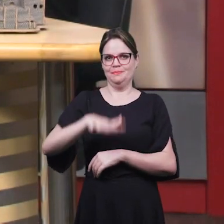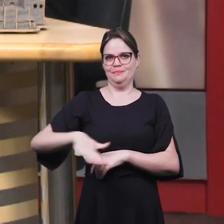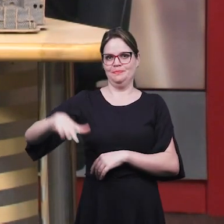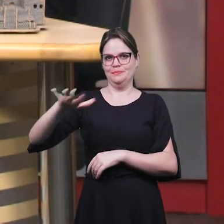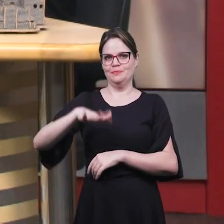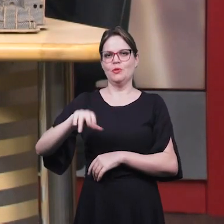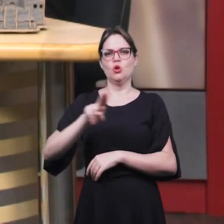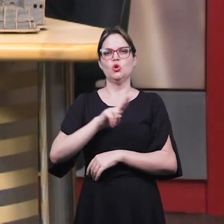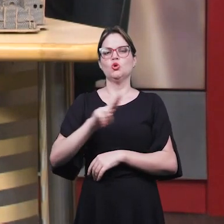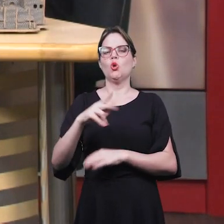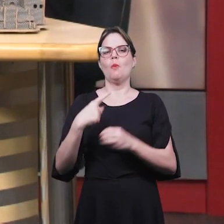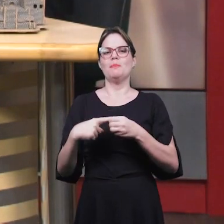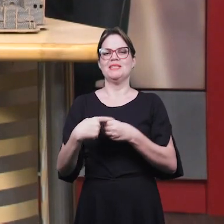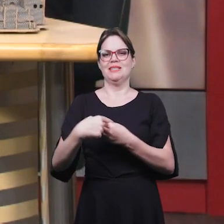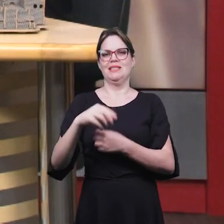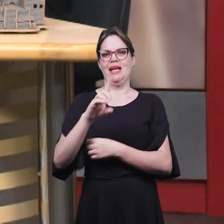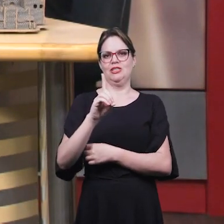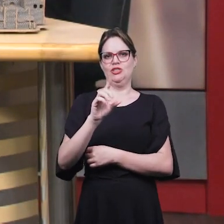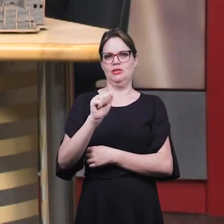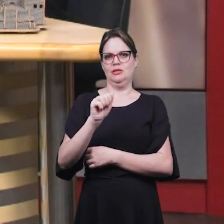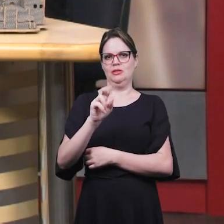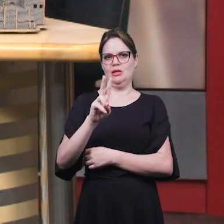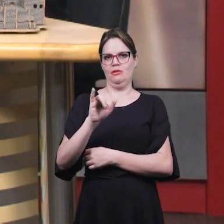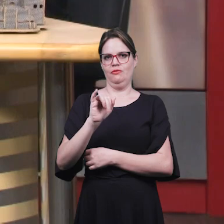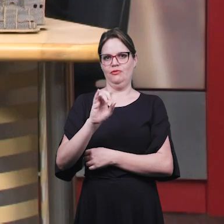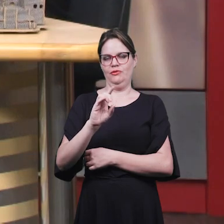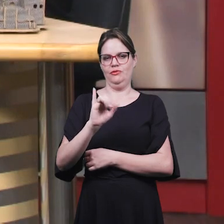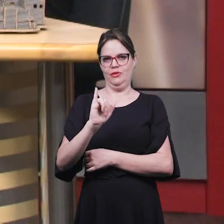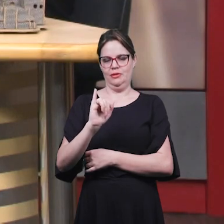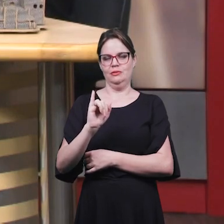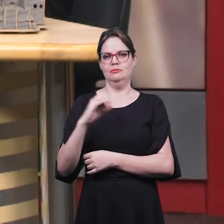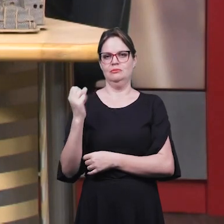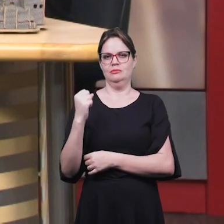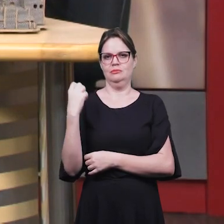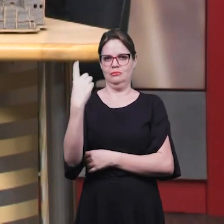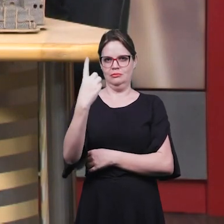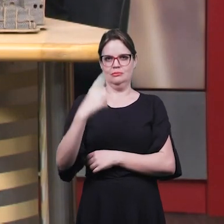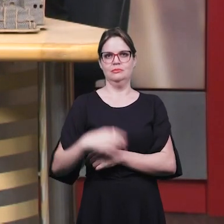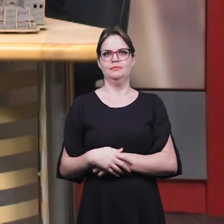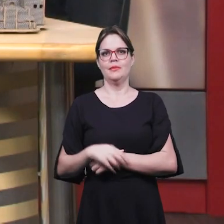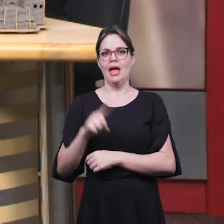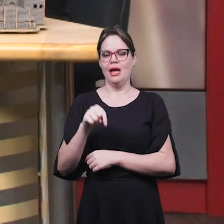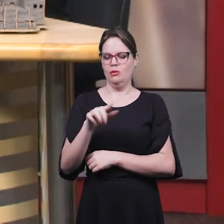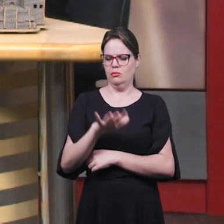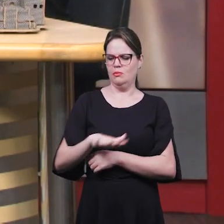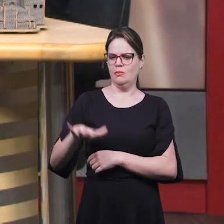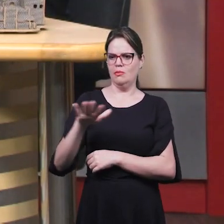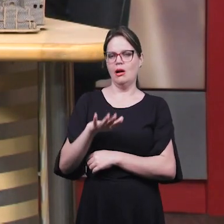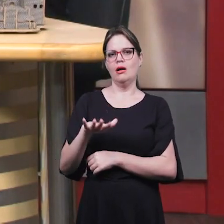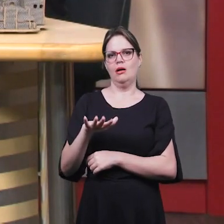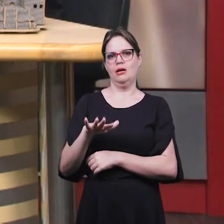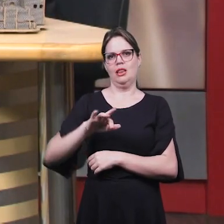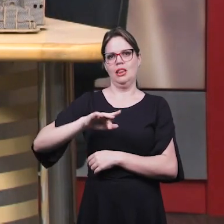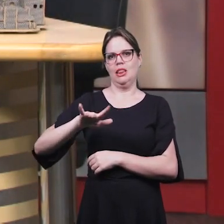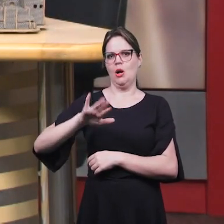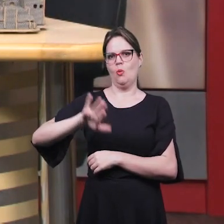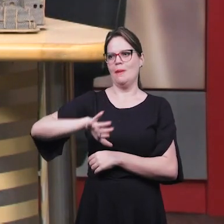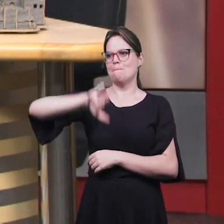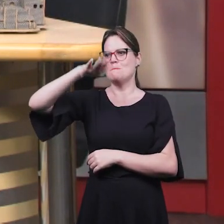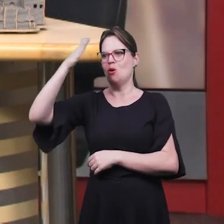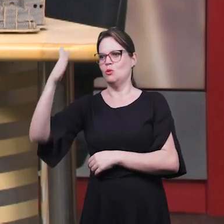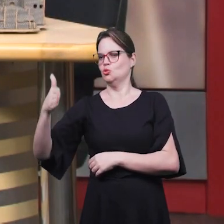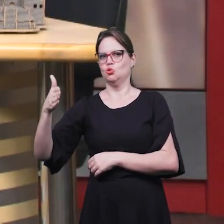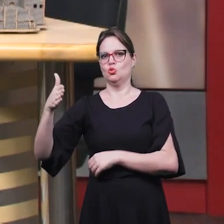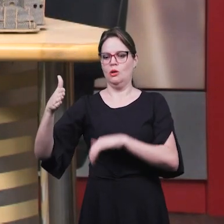Davi, a chamada cidade de Davi, até hoje lá eles chamam como a cidade de Davi, é uma parte baixa. E aqui assim,